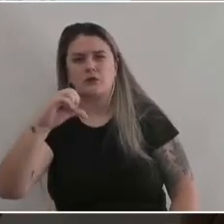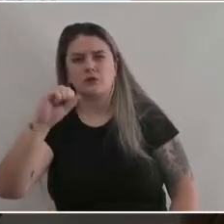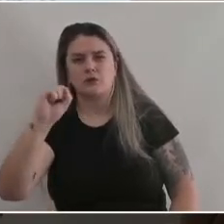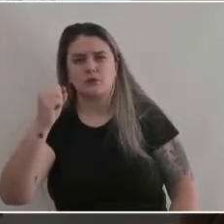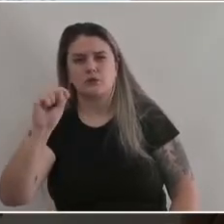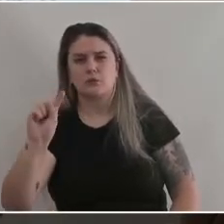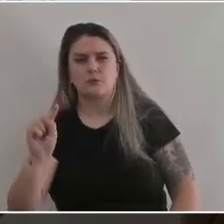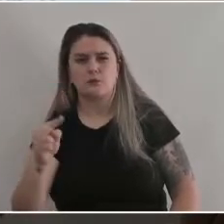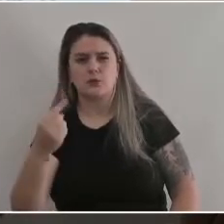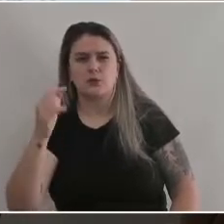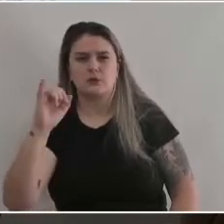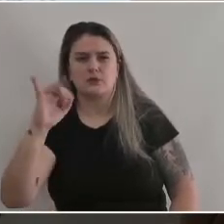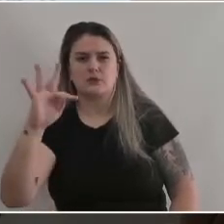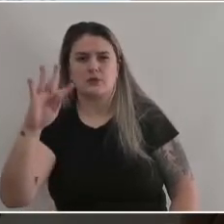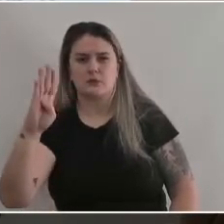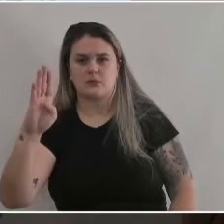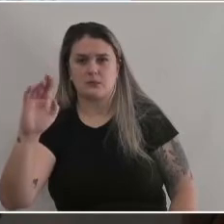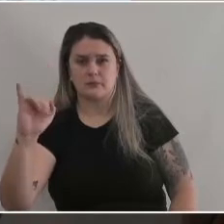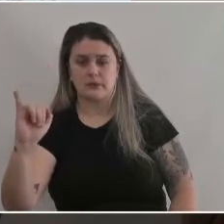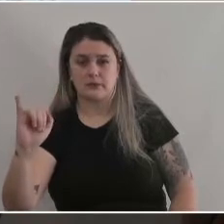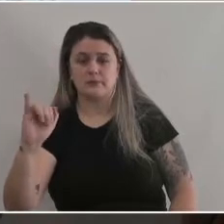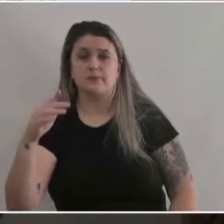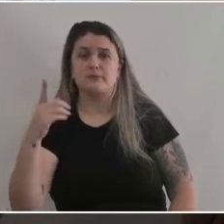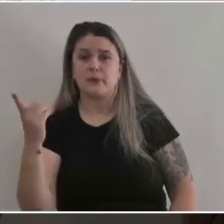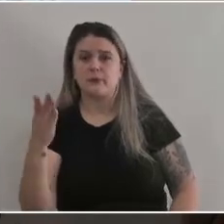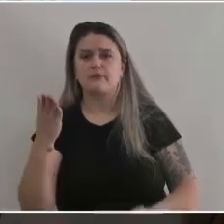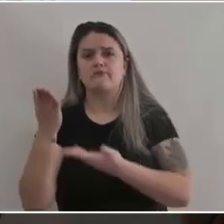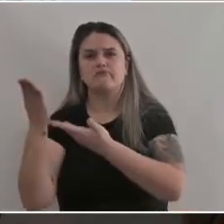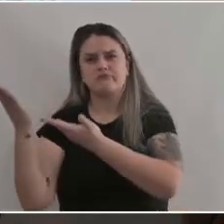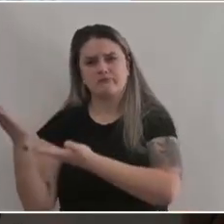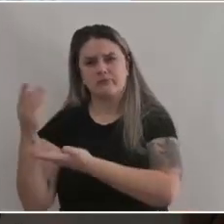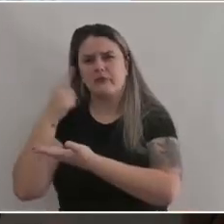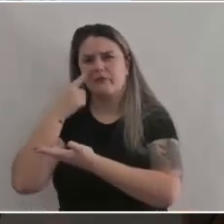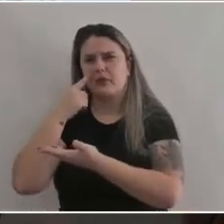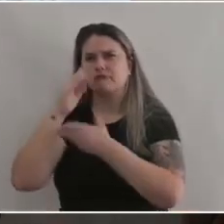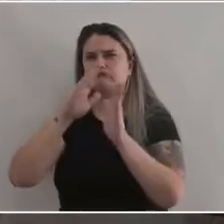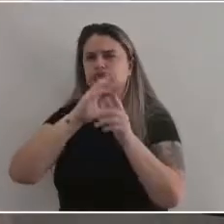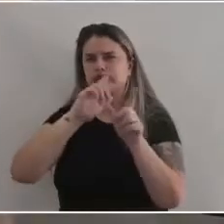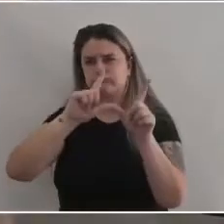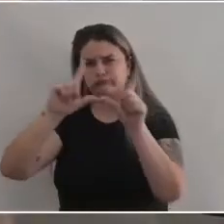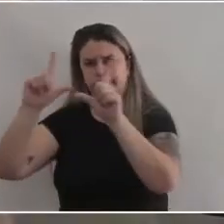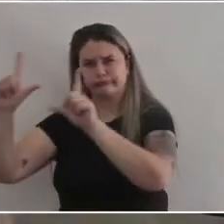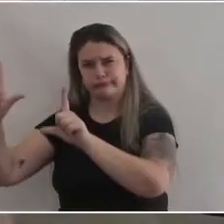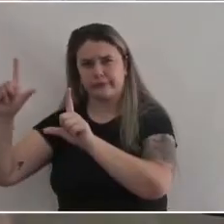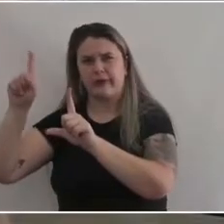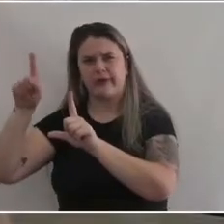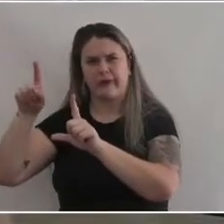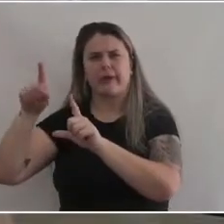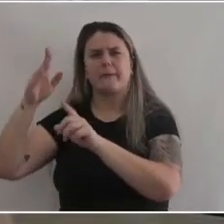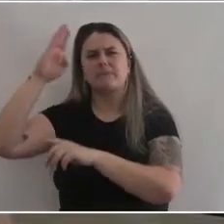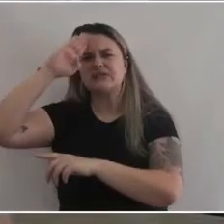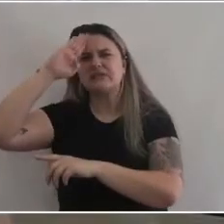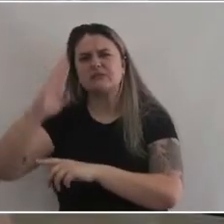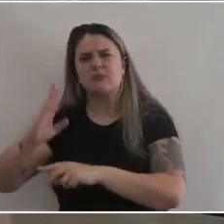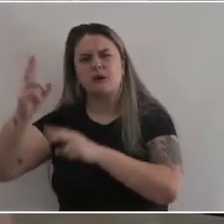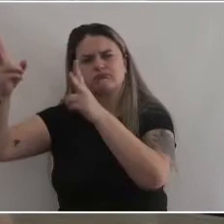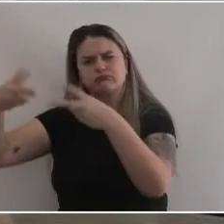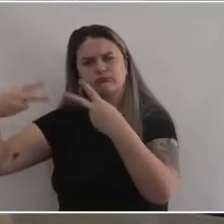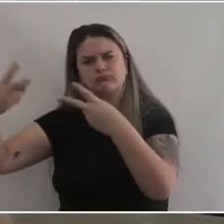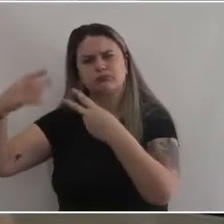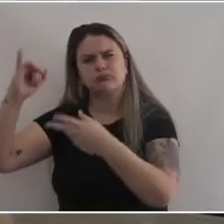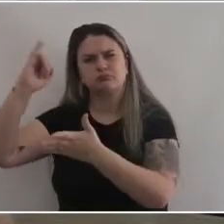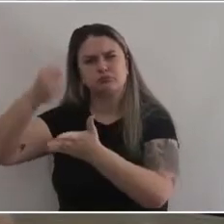2.098.000 de ITBI. Então, aqui são as principais receitas que o município arrecada.